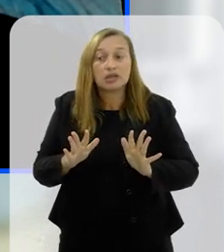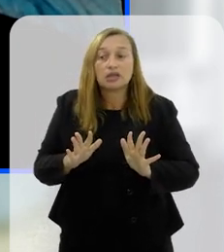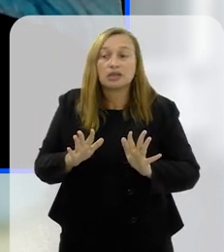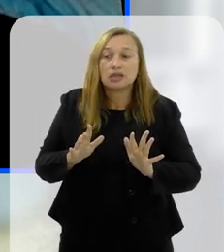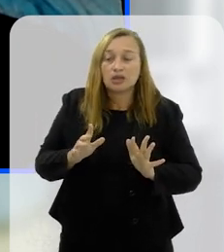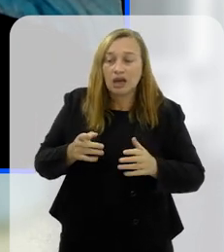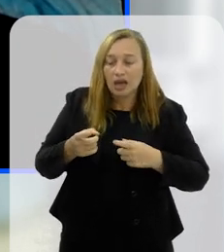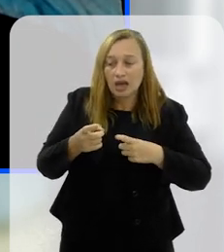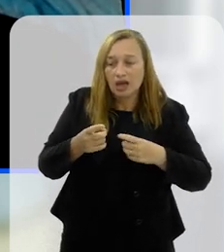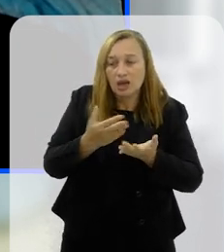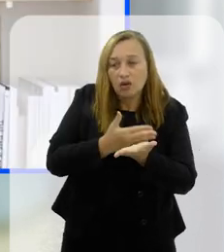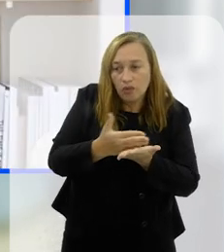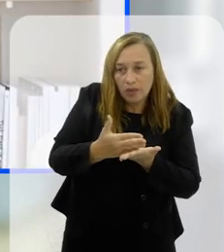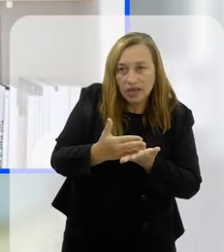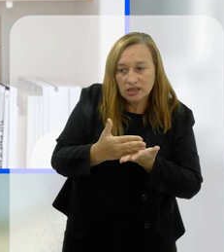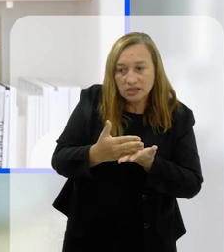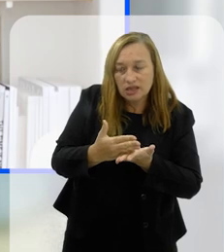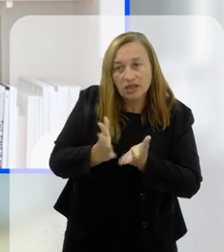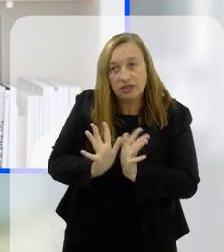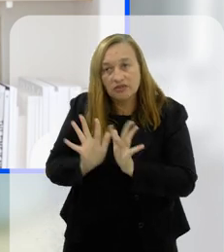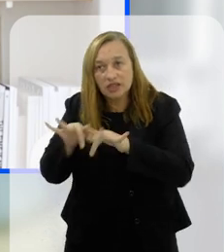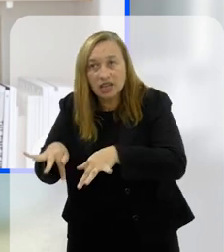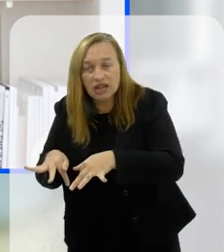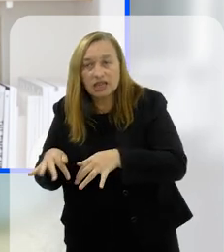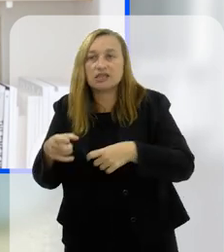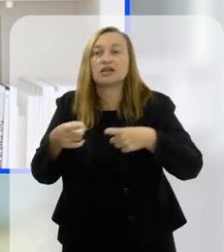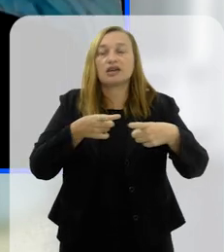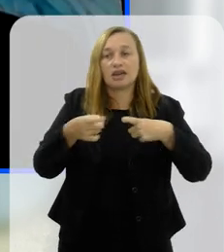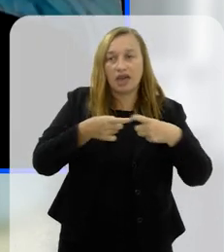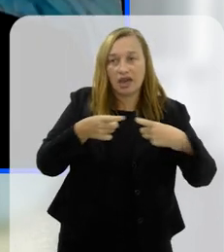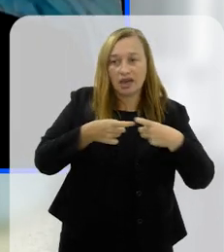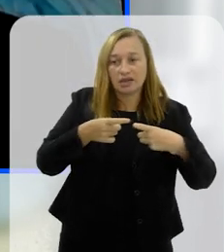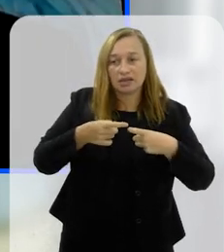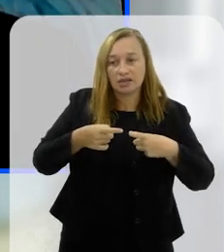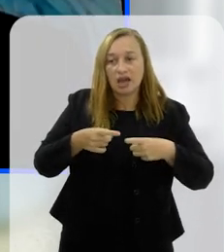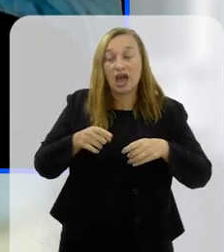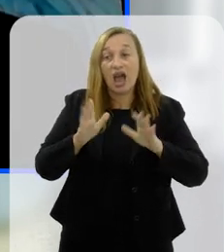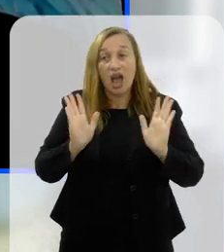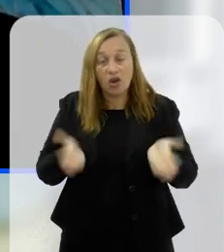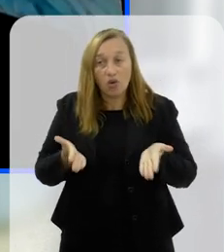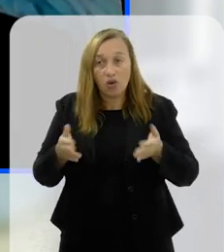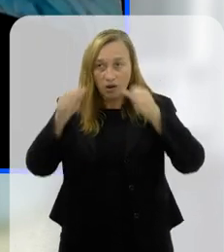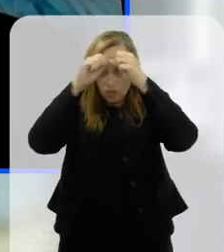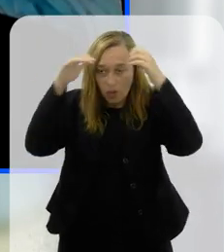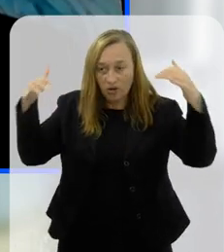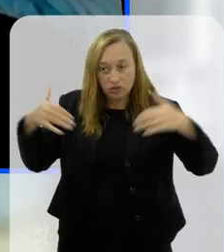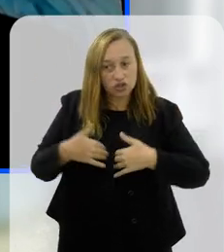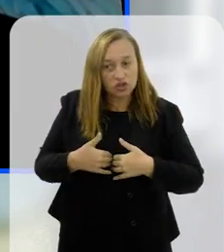tem seu início meio seu fim com o tratamento do autismo não ele ele é para